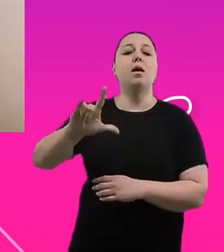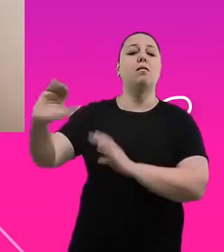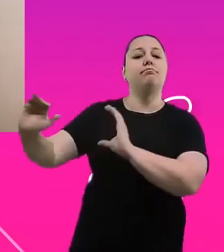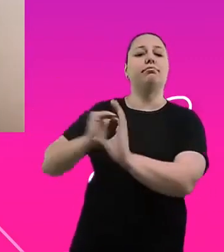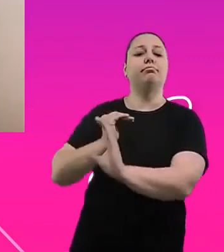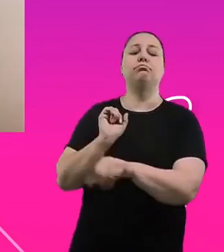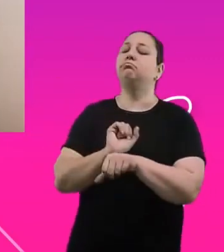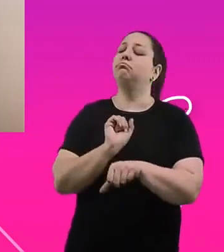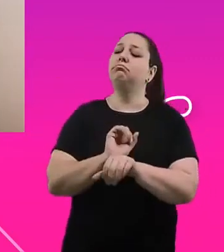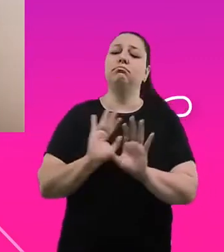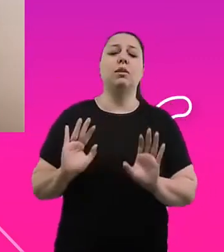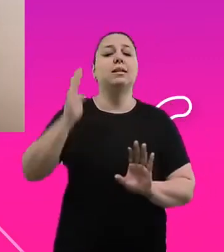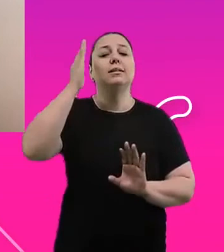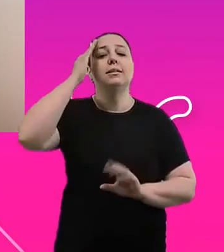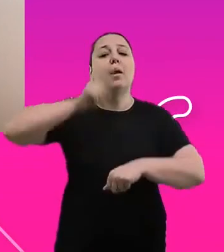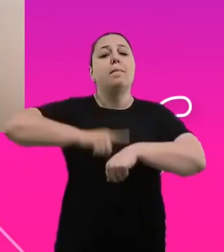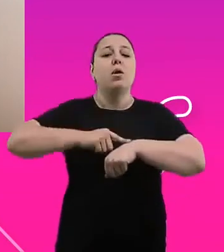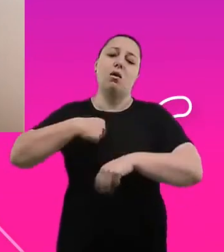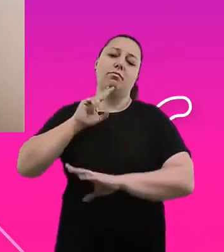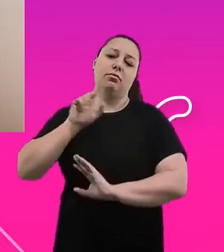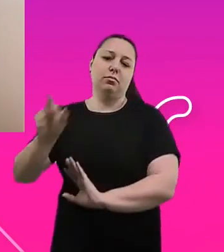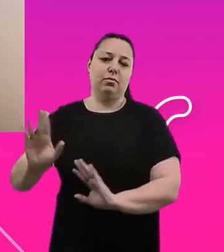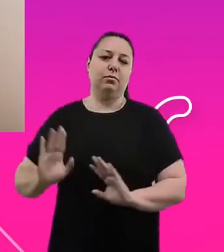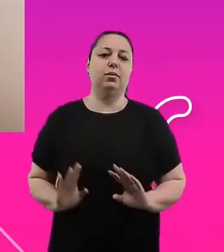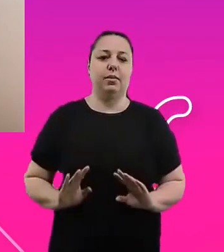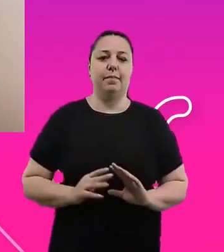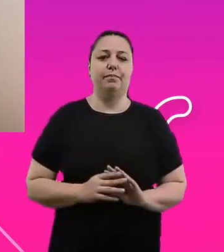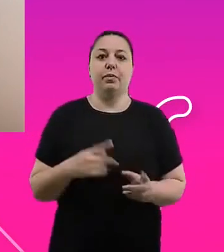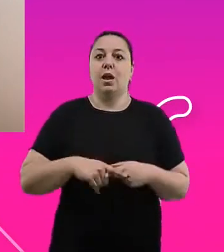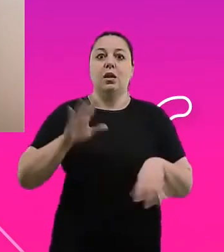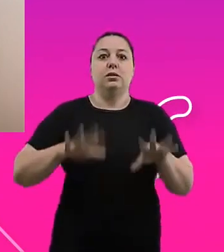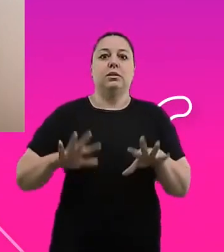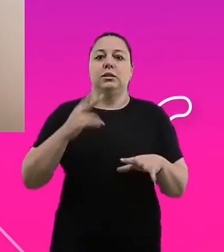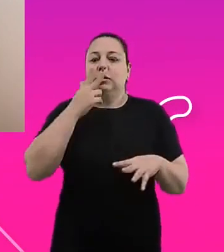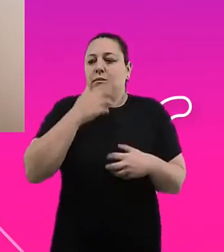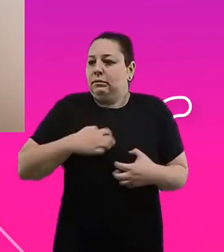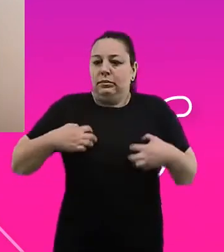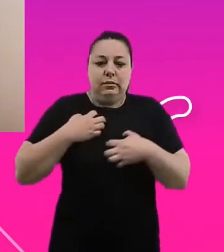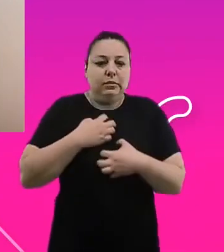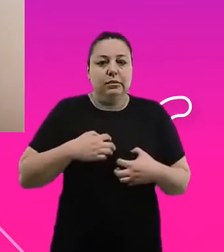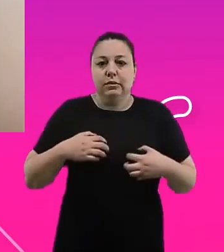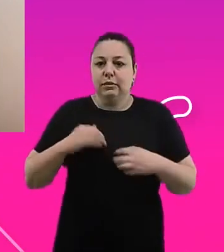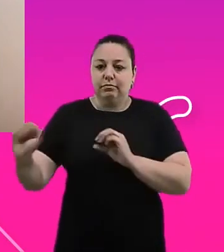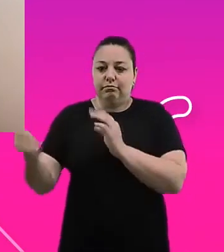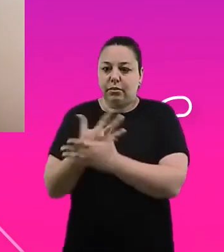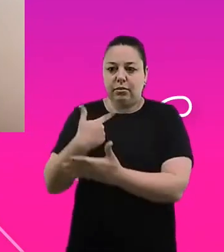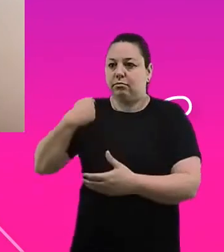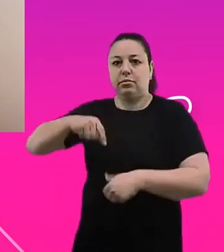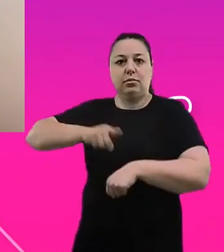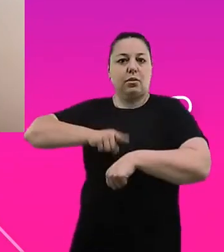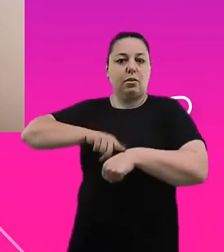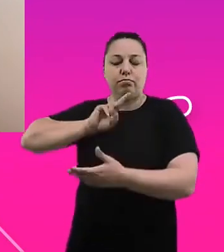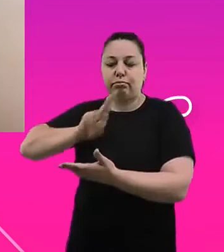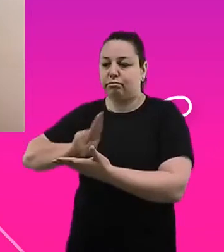essa ansiedade que a gente tem da mensagem chegar instantânea não é necessariamente o tempo. A pessoa pode estar passando mal, a pessoa pode estar